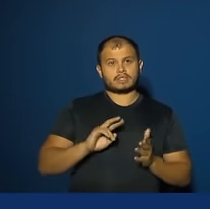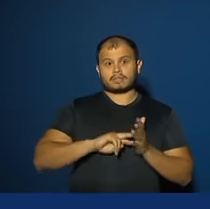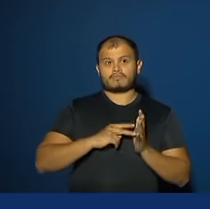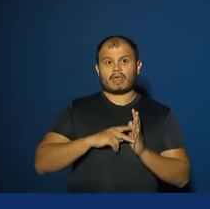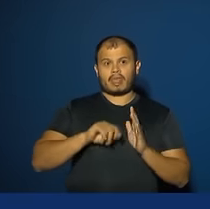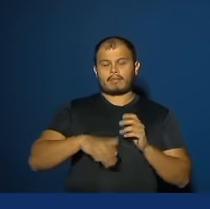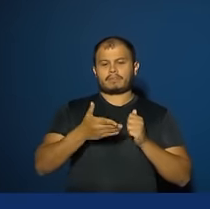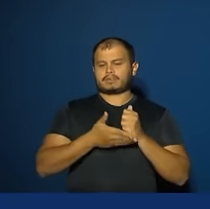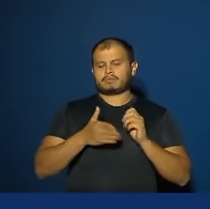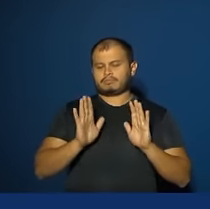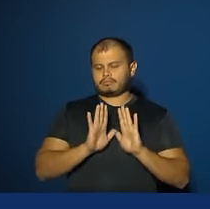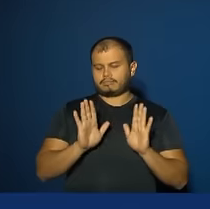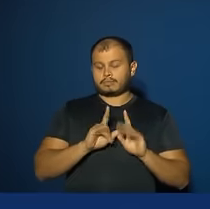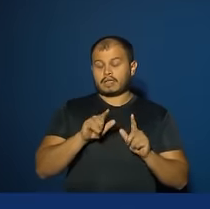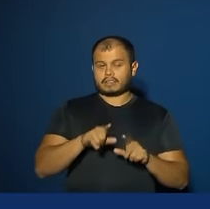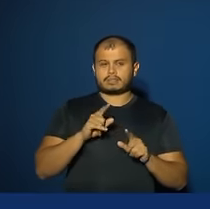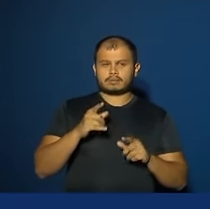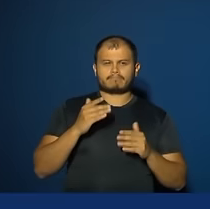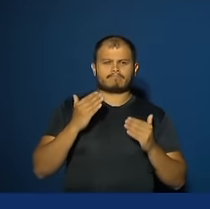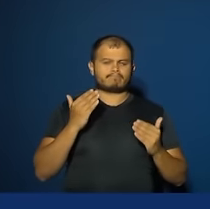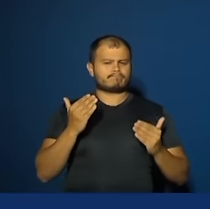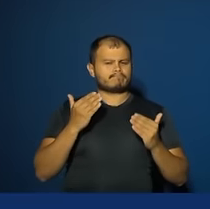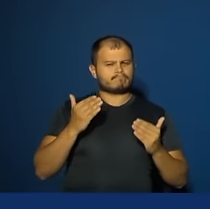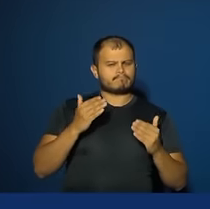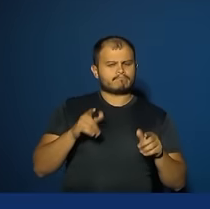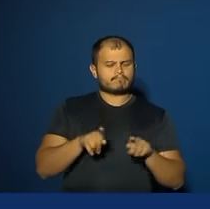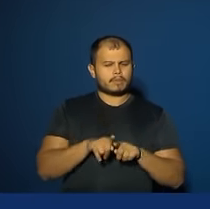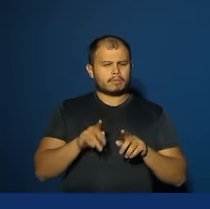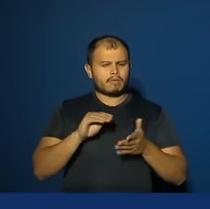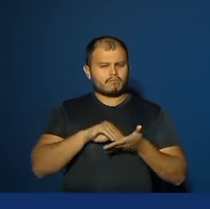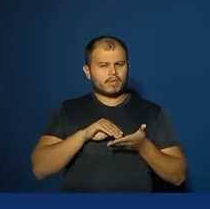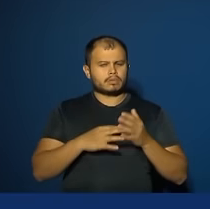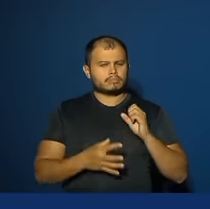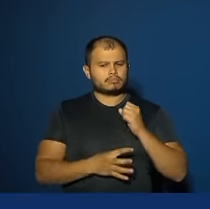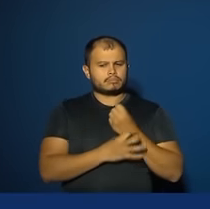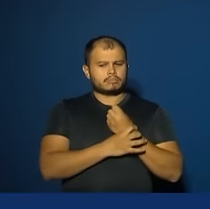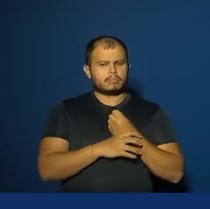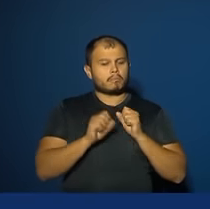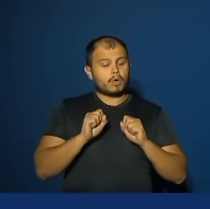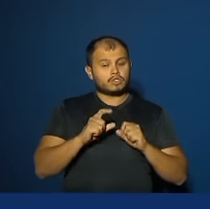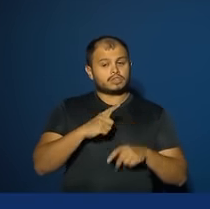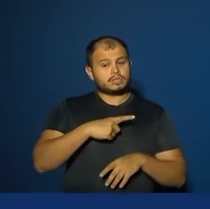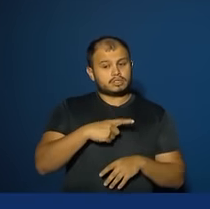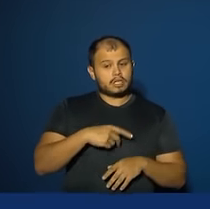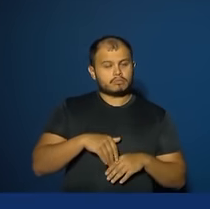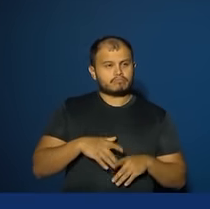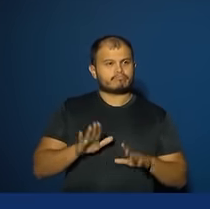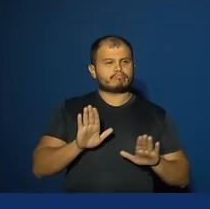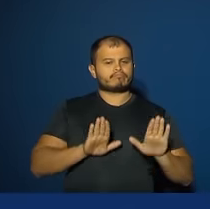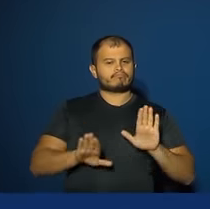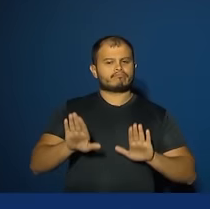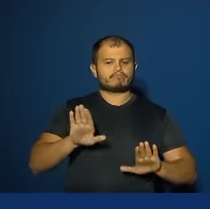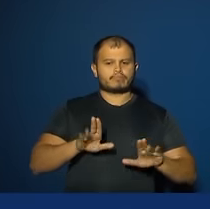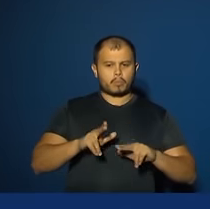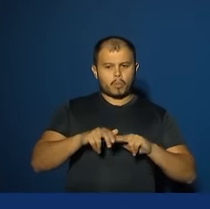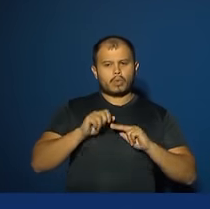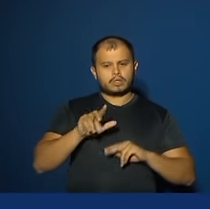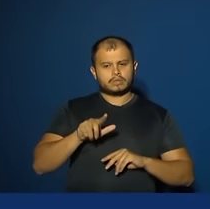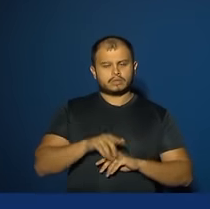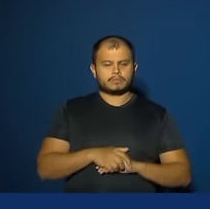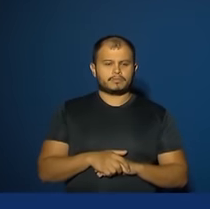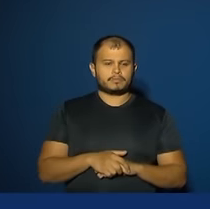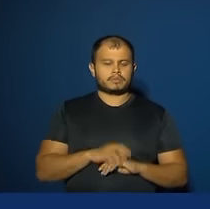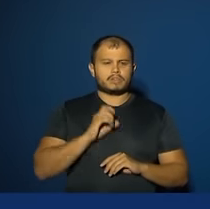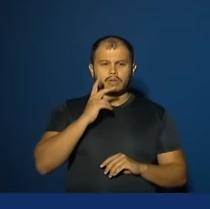é essa insegurança que pode gerar uma postura um pouquinho mais conservadora. E eu acho que,